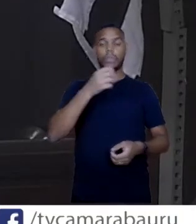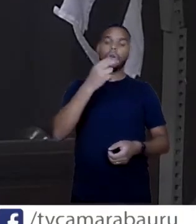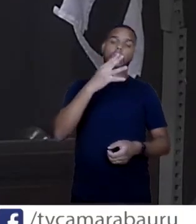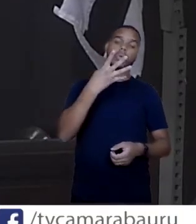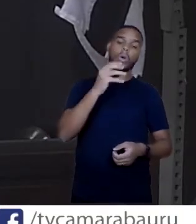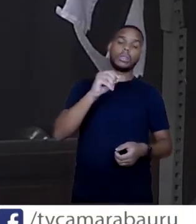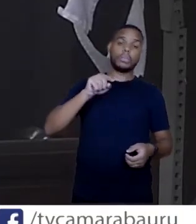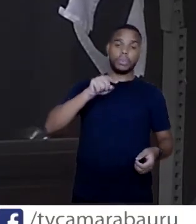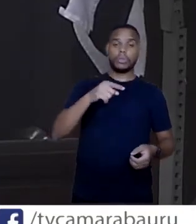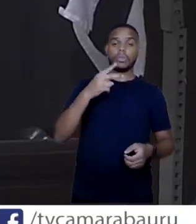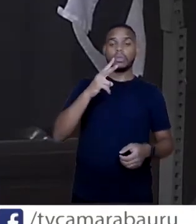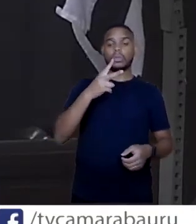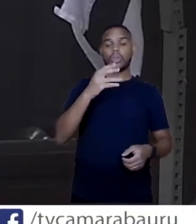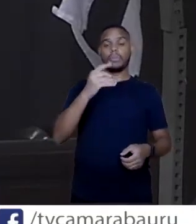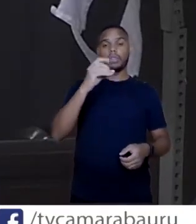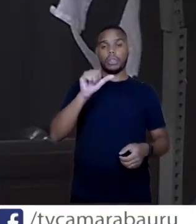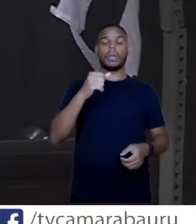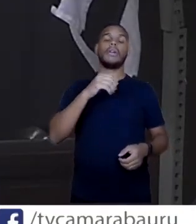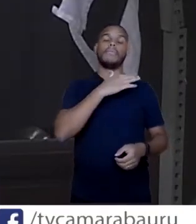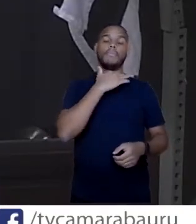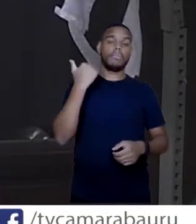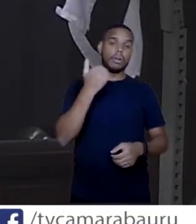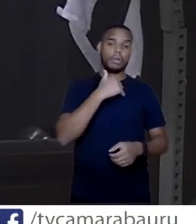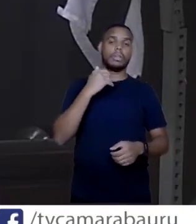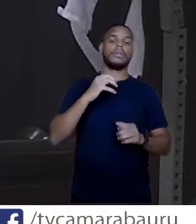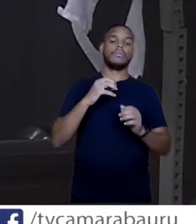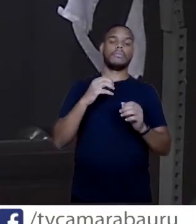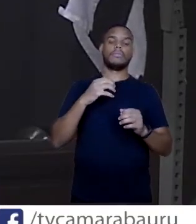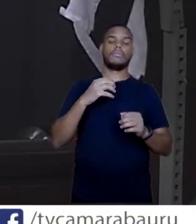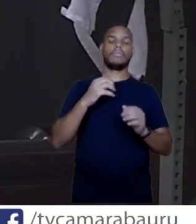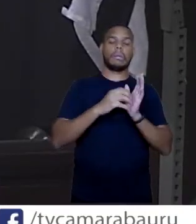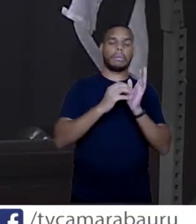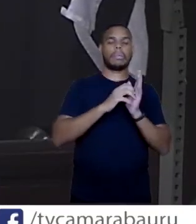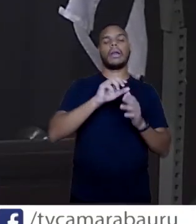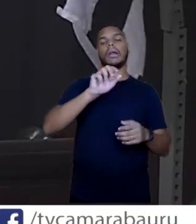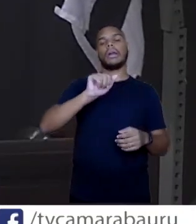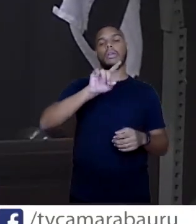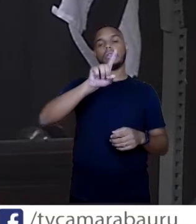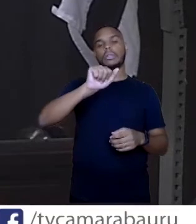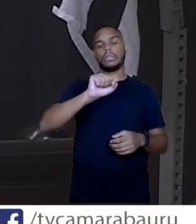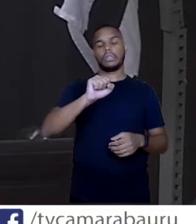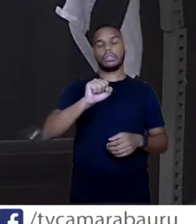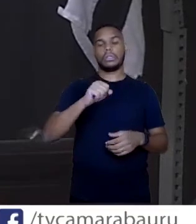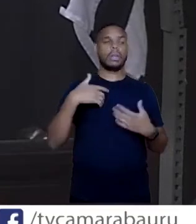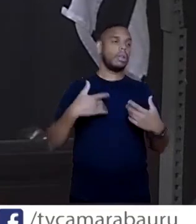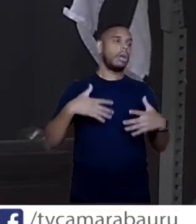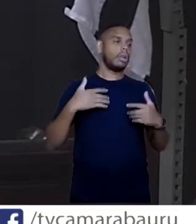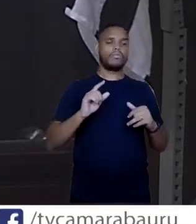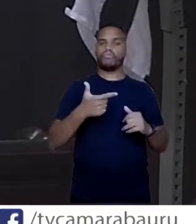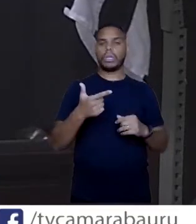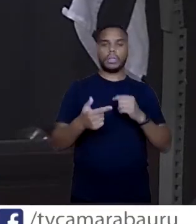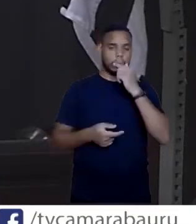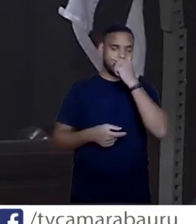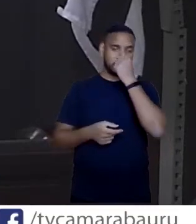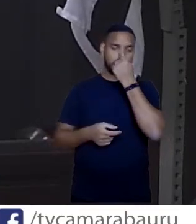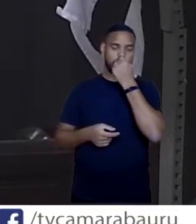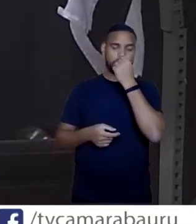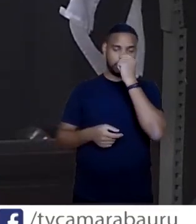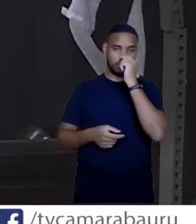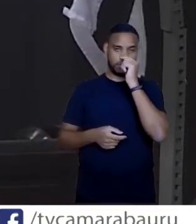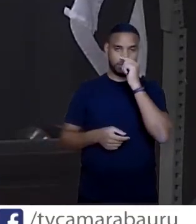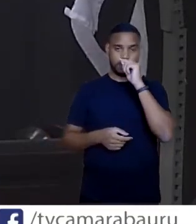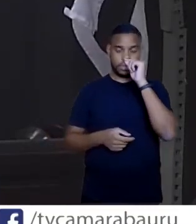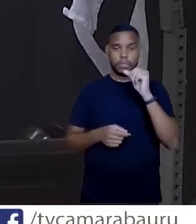morre de aids sem problema sem arte e não sabemos que que o hiv contamina